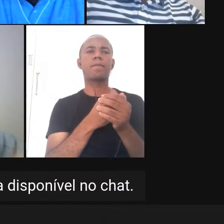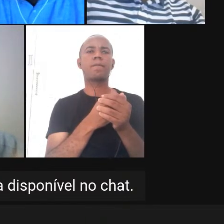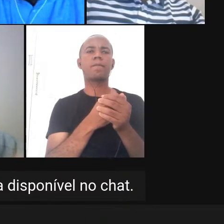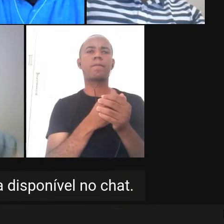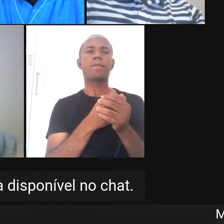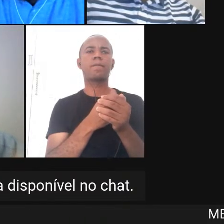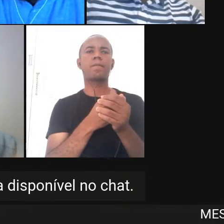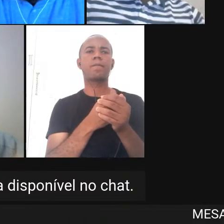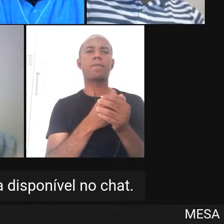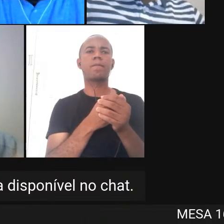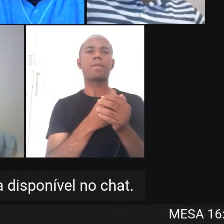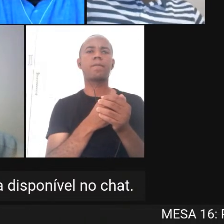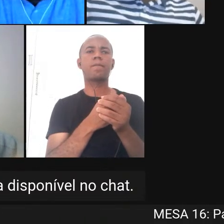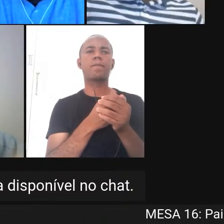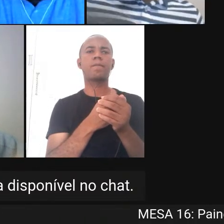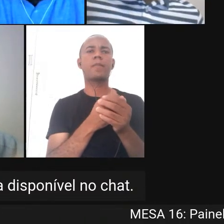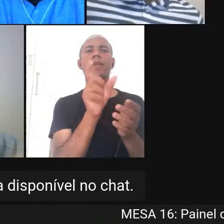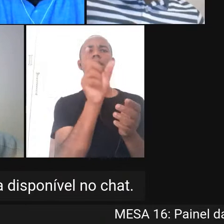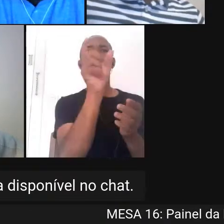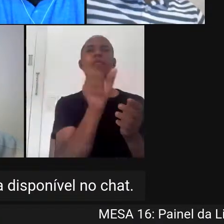Moçambique?